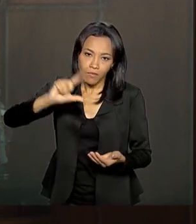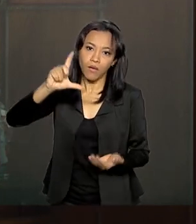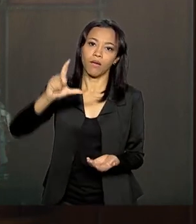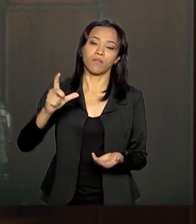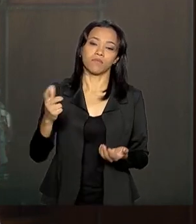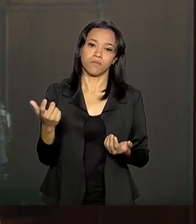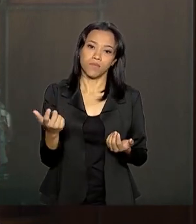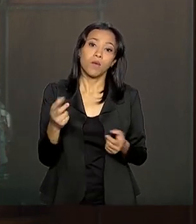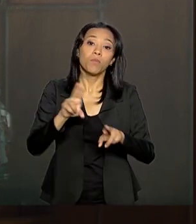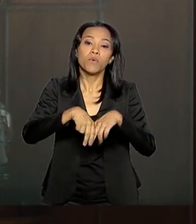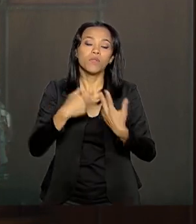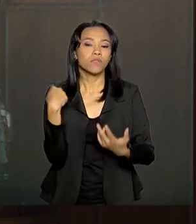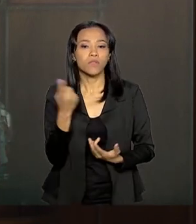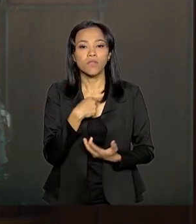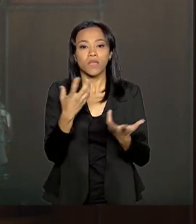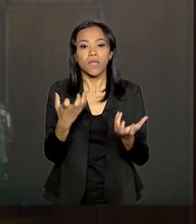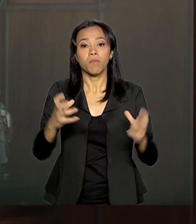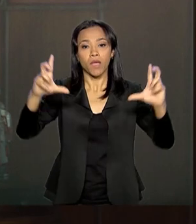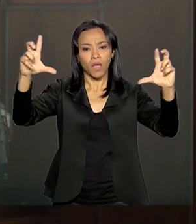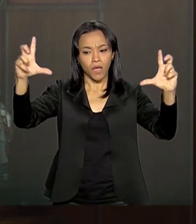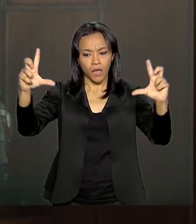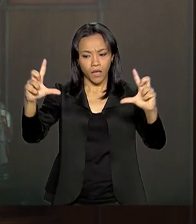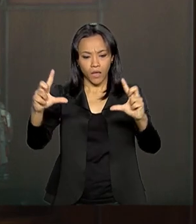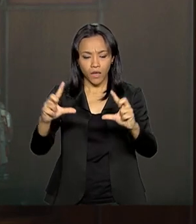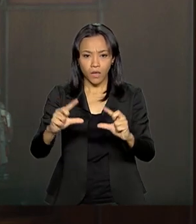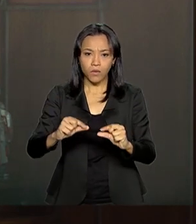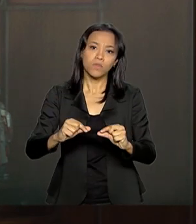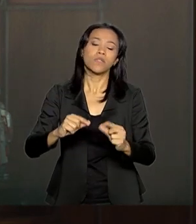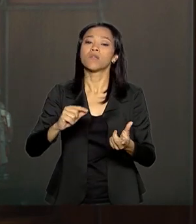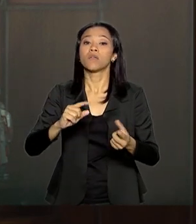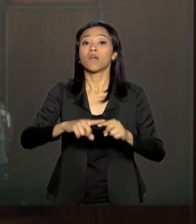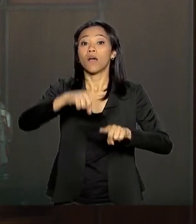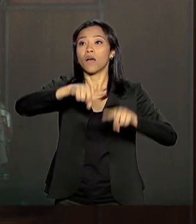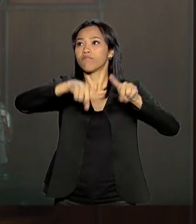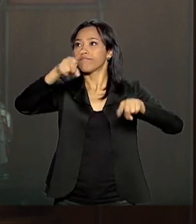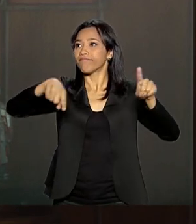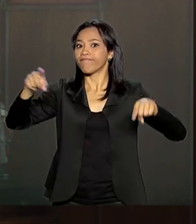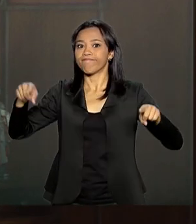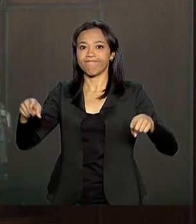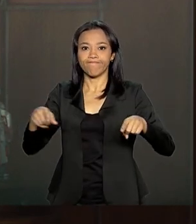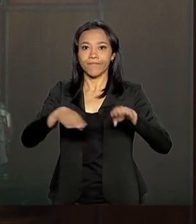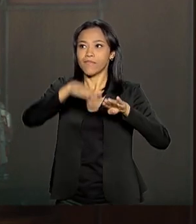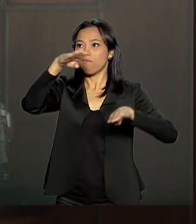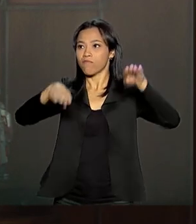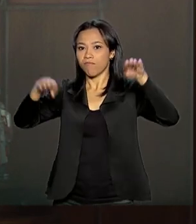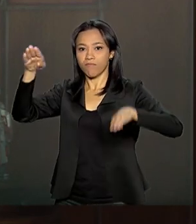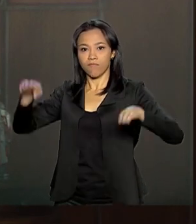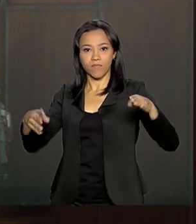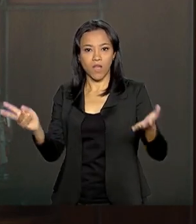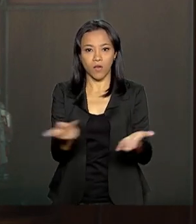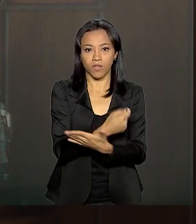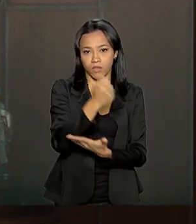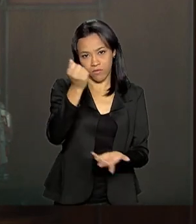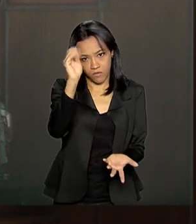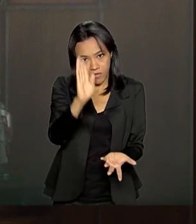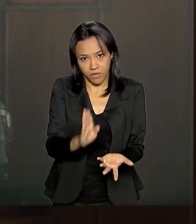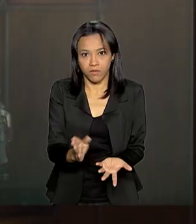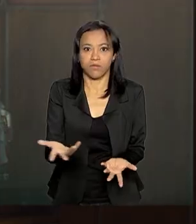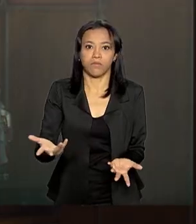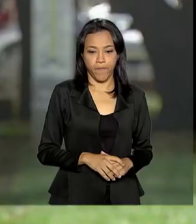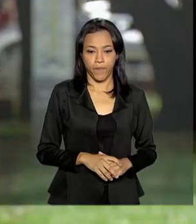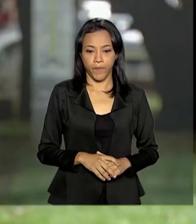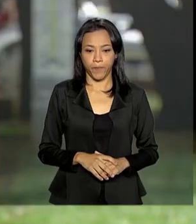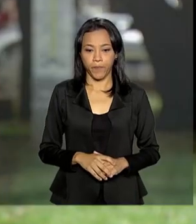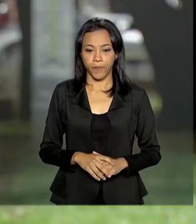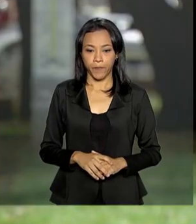reduzir as desigualdades e remover os privilégios. Havia muitos privilégios. Uma disparidade muito grande.